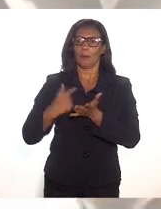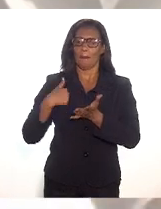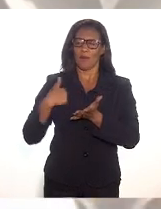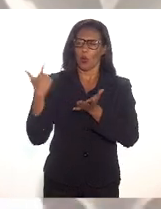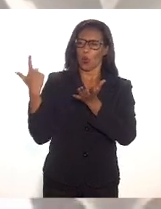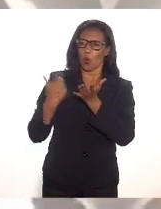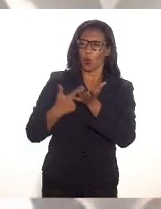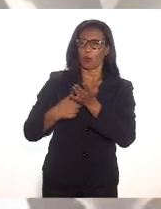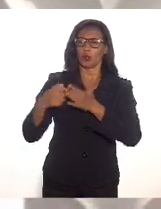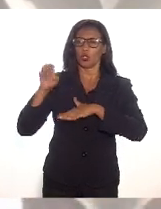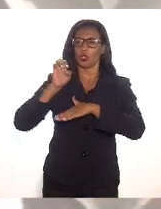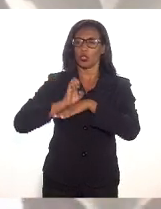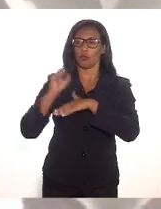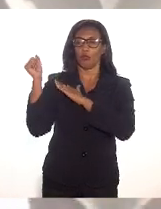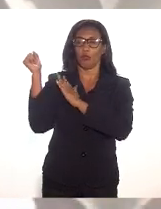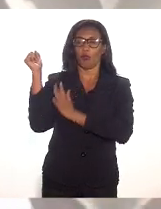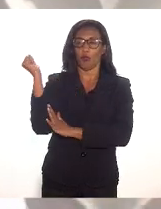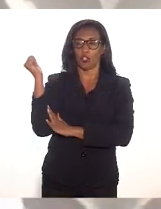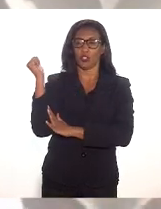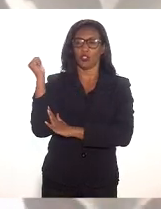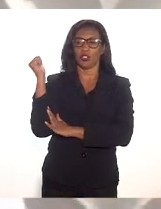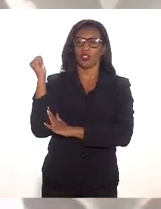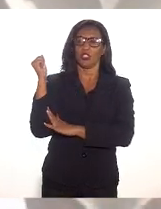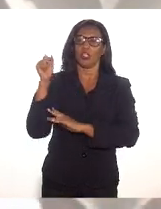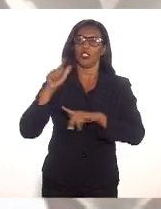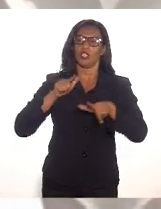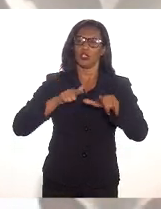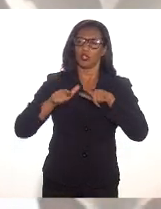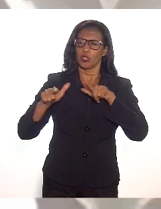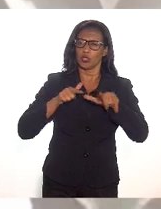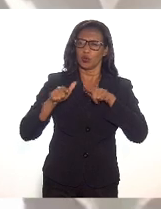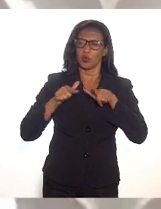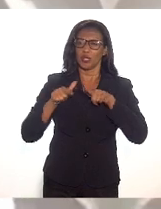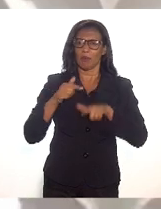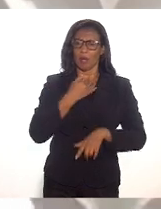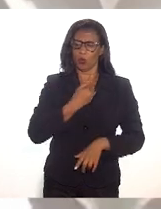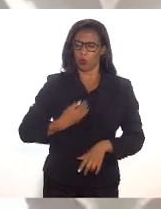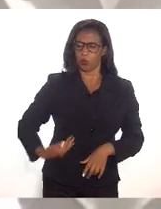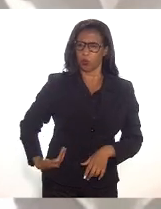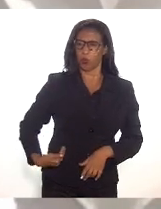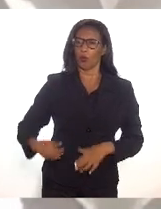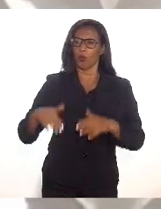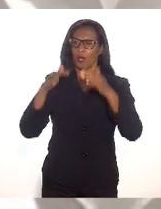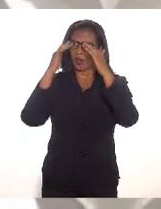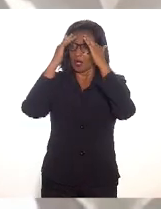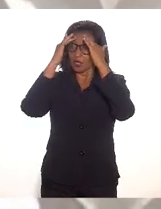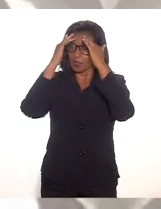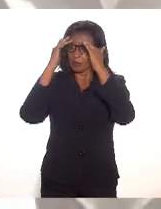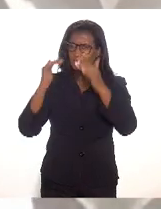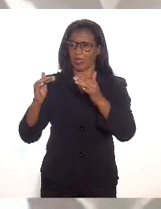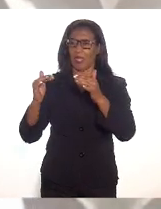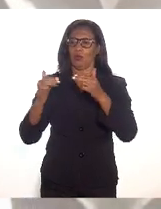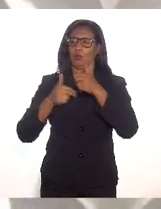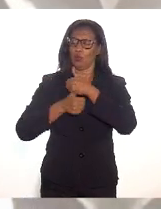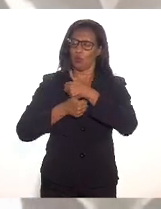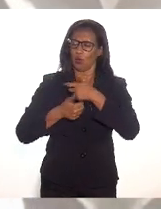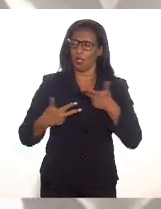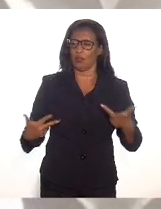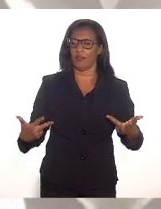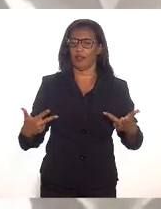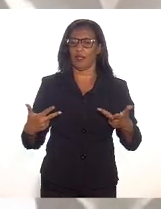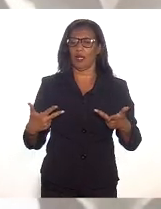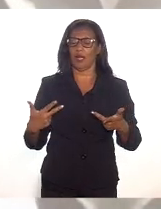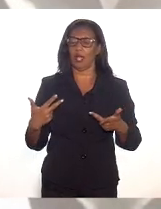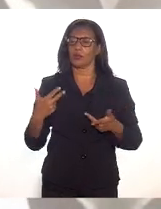compromisso de um Estado forte, de um serviço público respeitado, de um serviço público qualificado, de